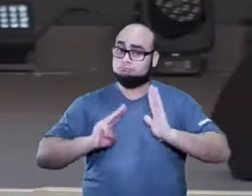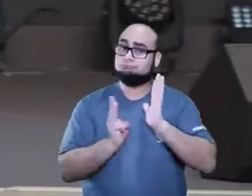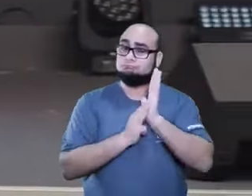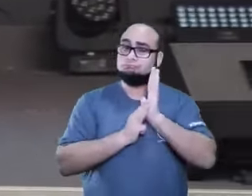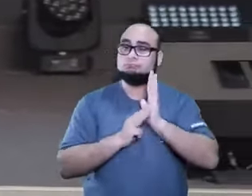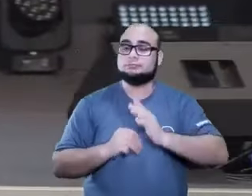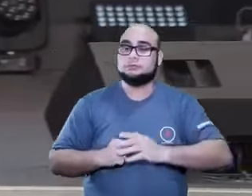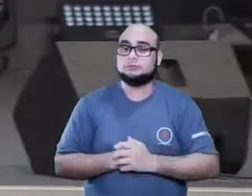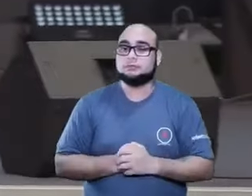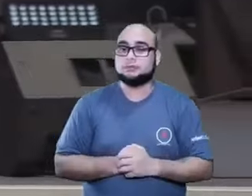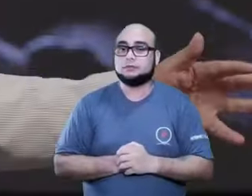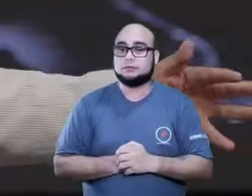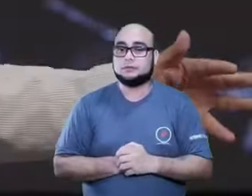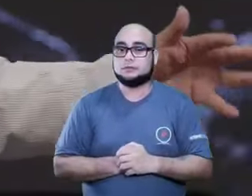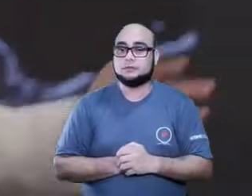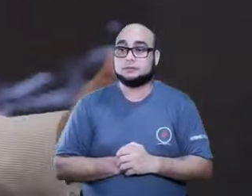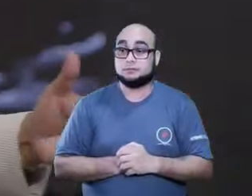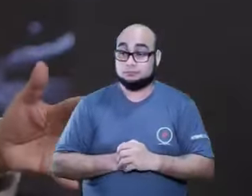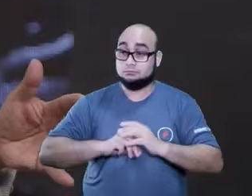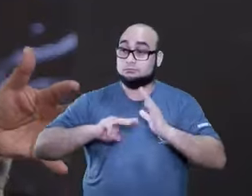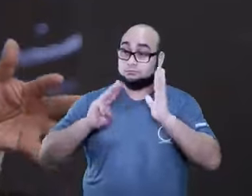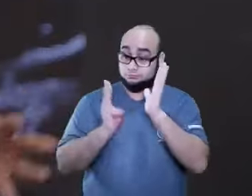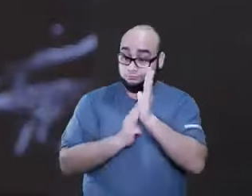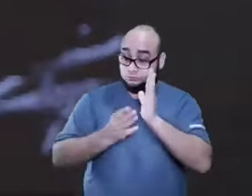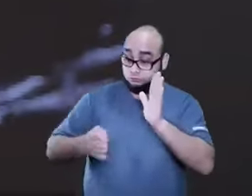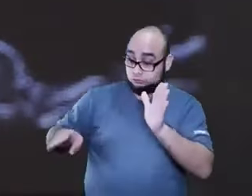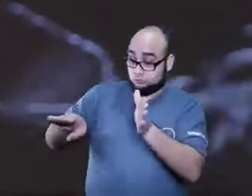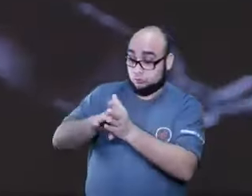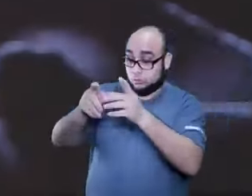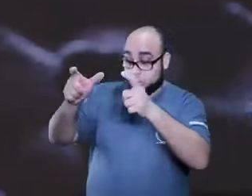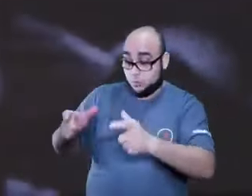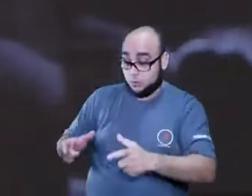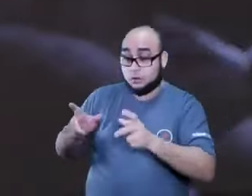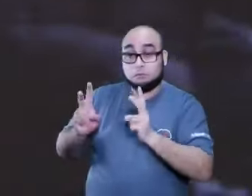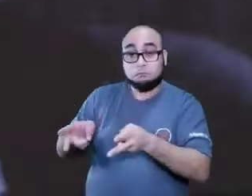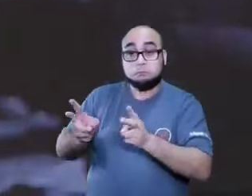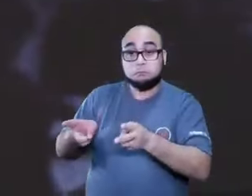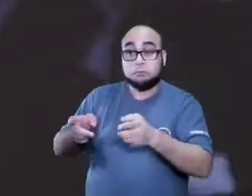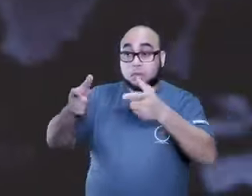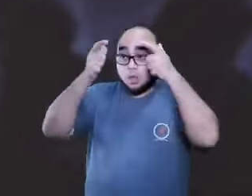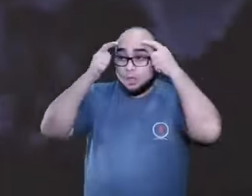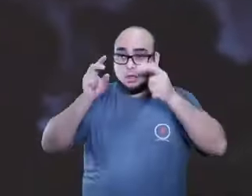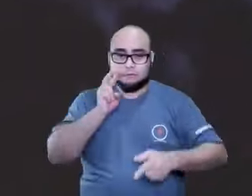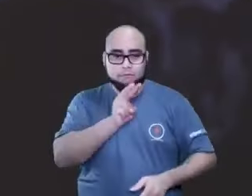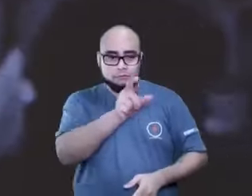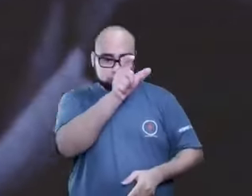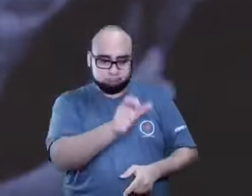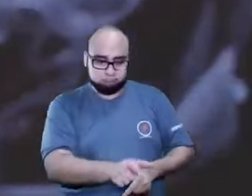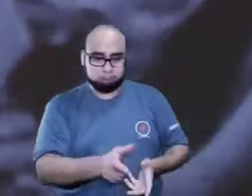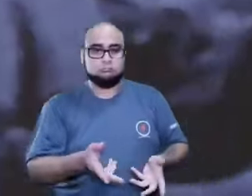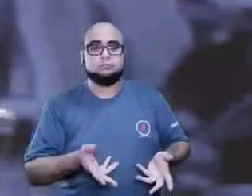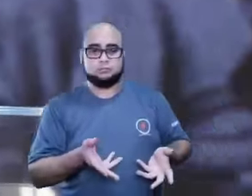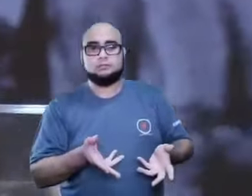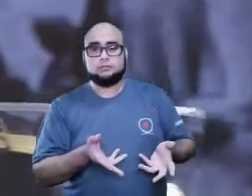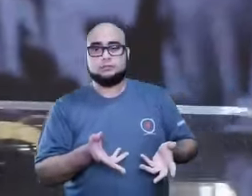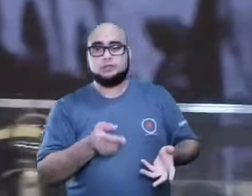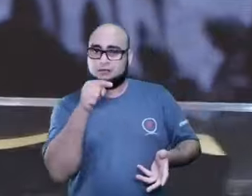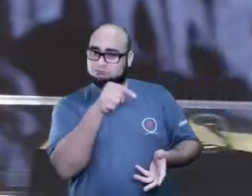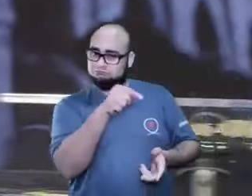Chamaram o Daniel. E aí, quando o Daniel chega, o rei olha para ele e diz: és tu o